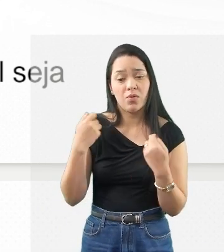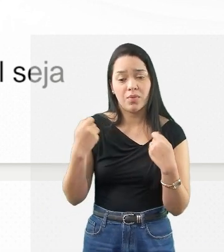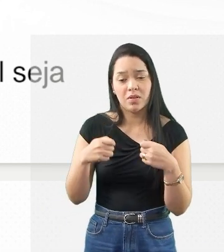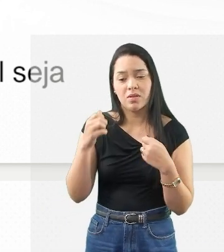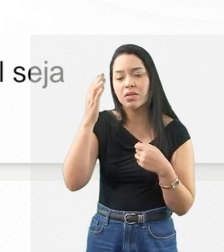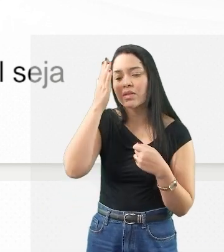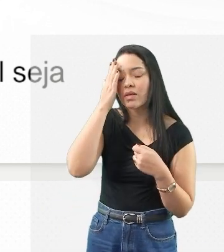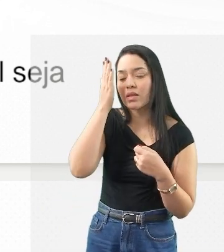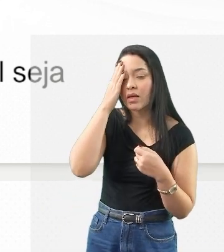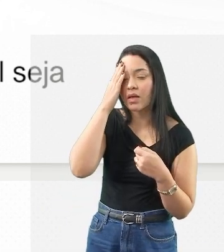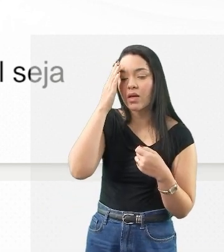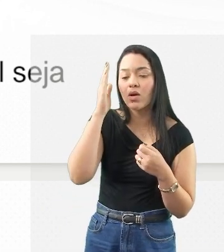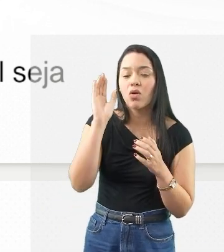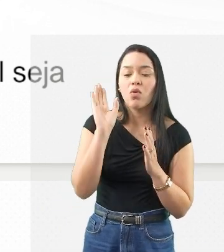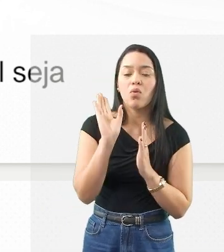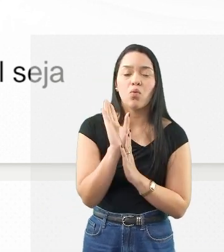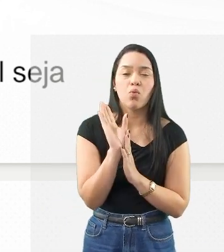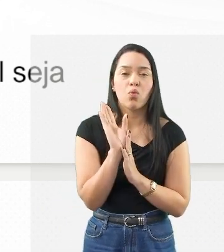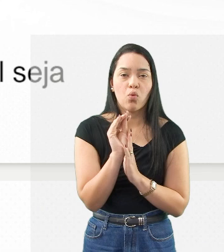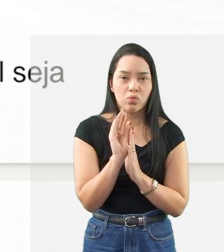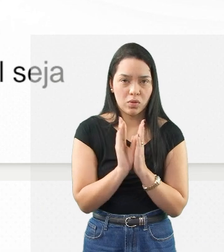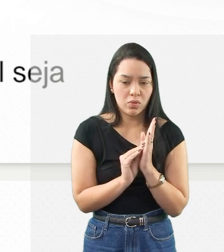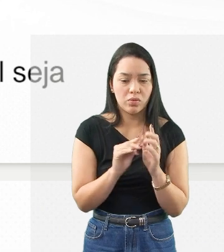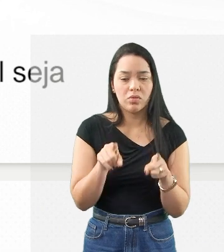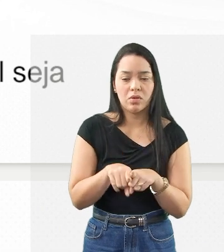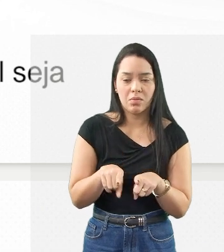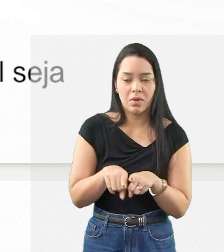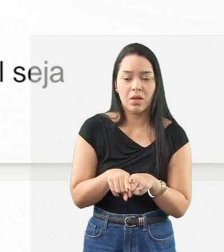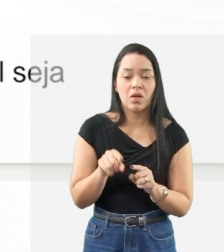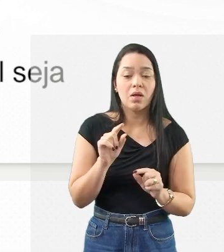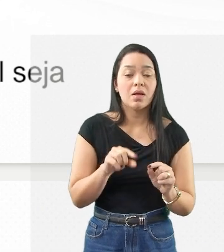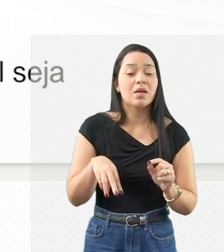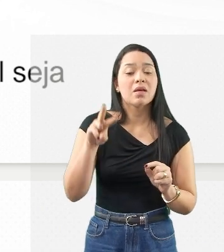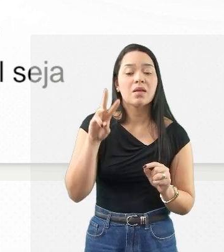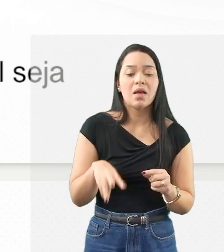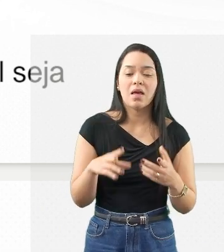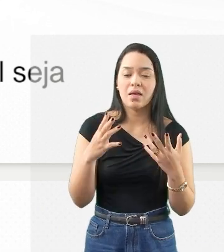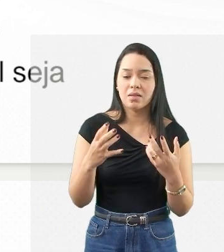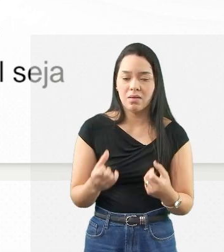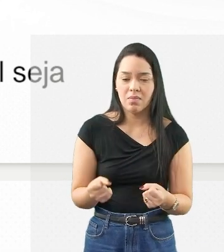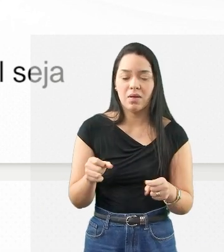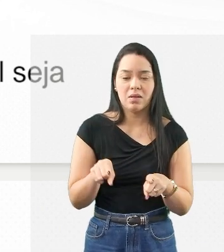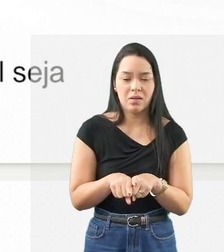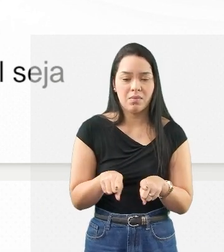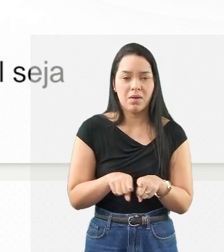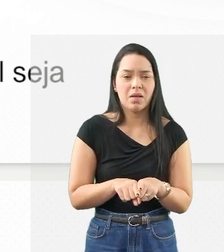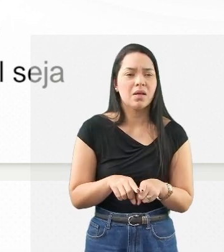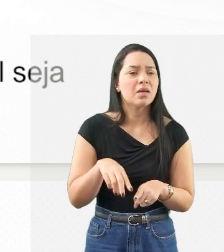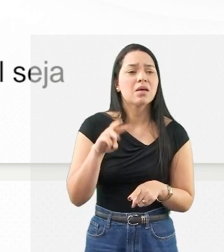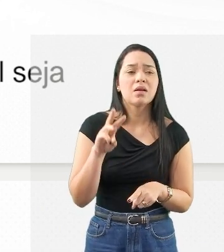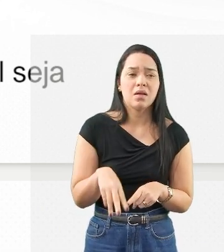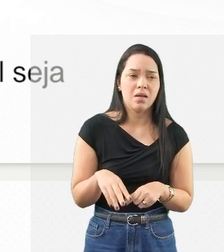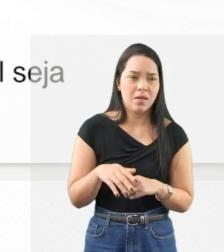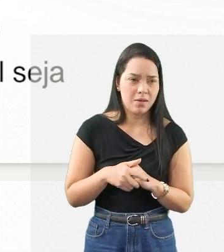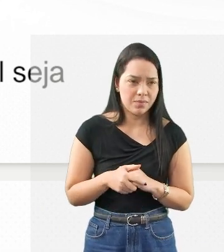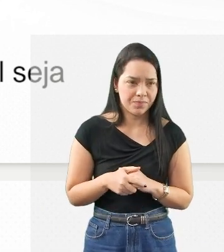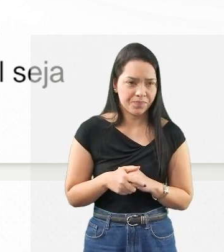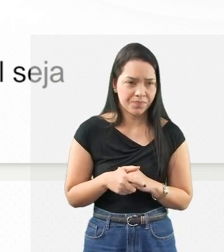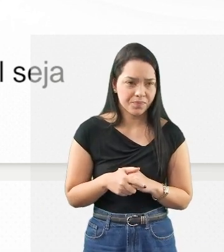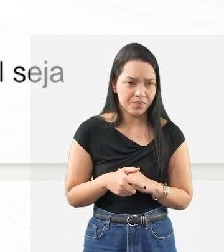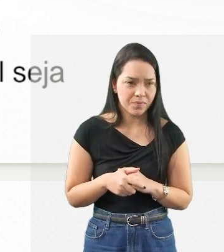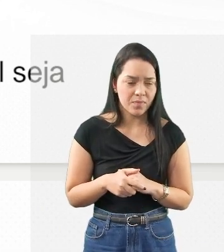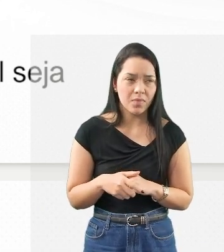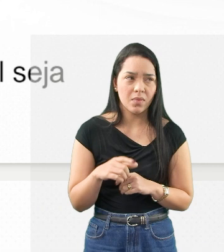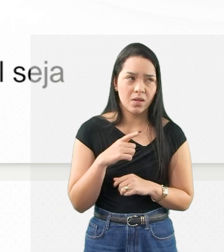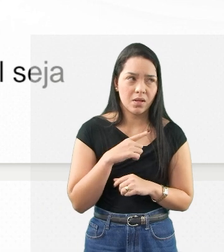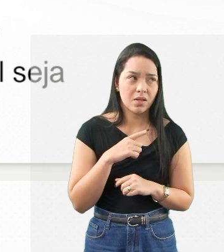o conteúdo, a finalidade e quem vai receber, né? Que seria o público-alvo, né? Para quem esse folder, esse